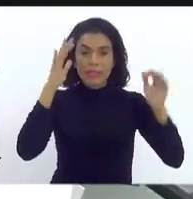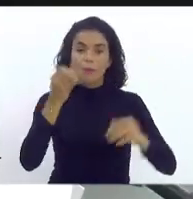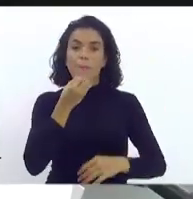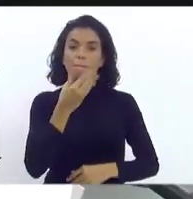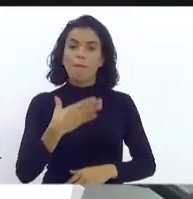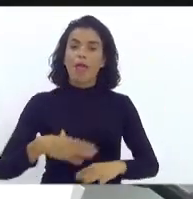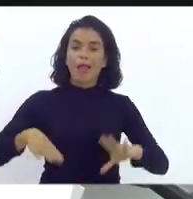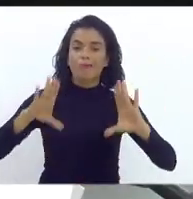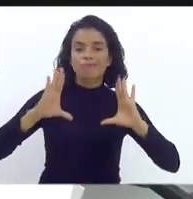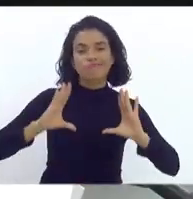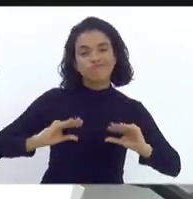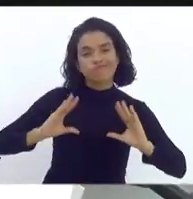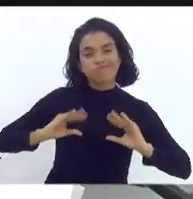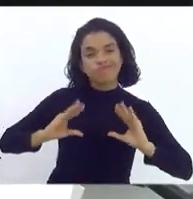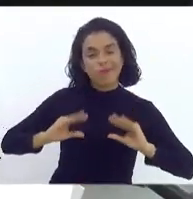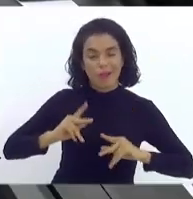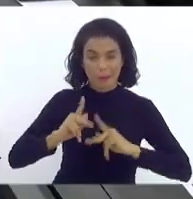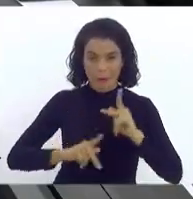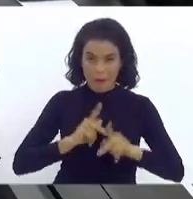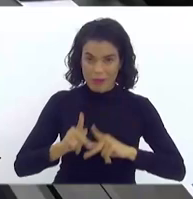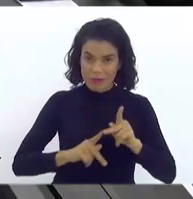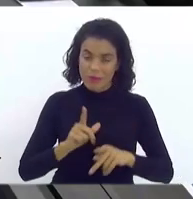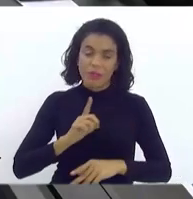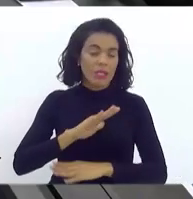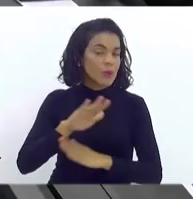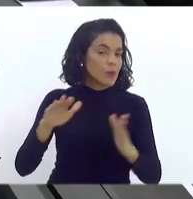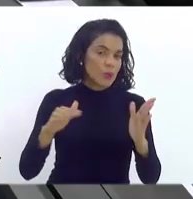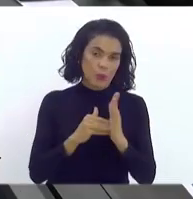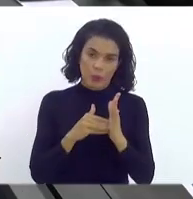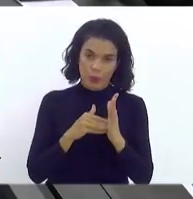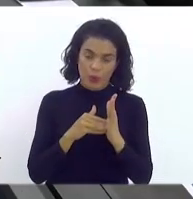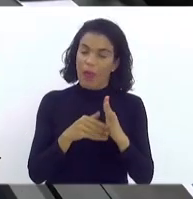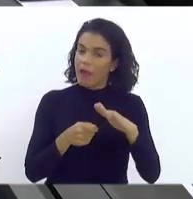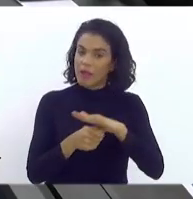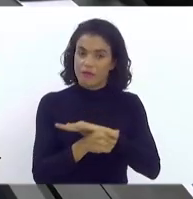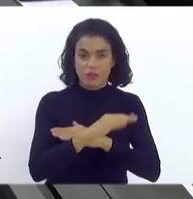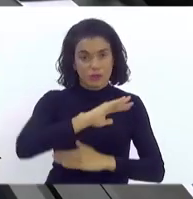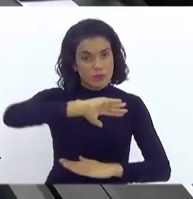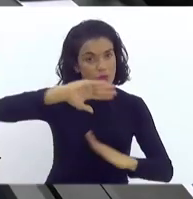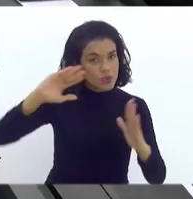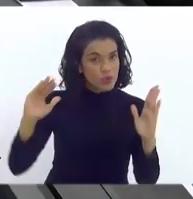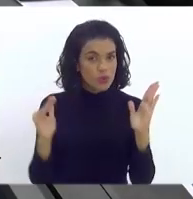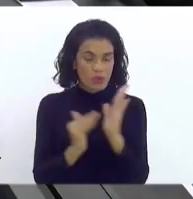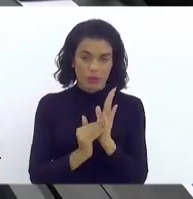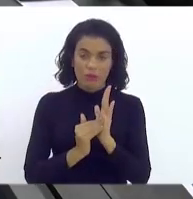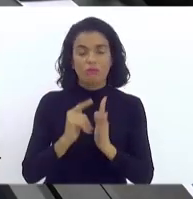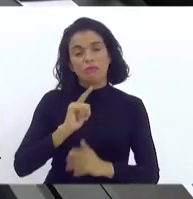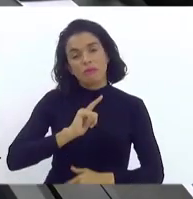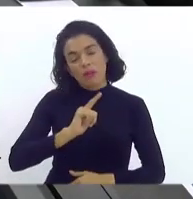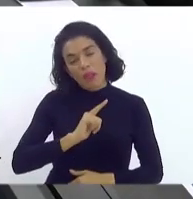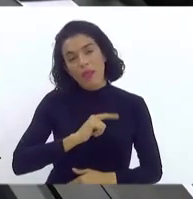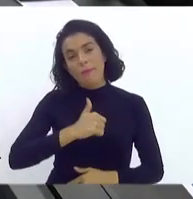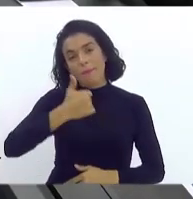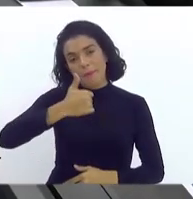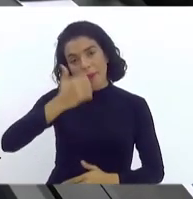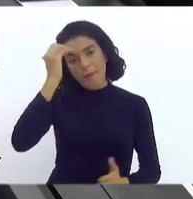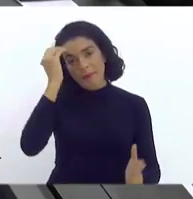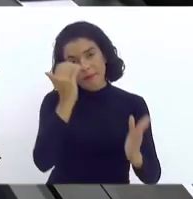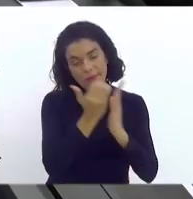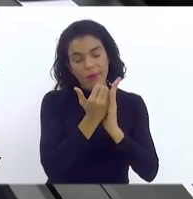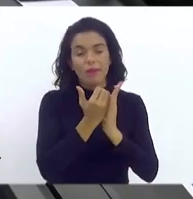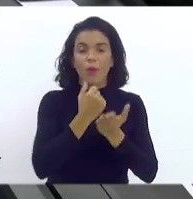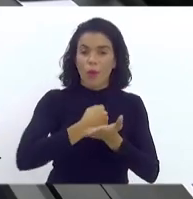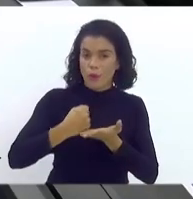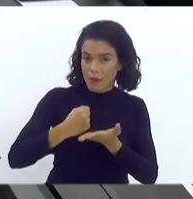fluminense? Tem de tudo ali, né? É um investimento total da companhia. Então, existem cumprimentos pela atividade, que